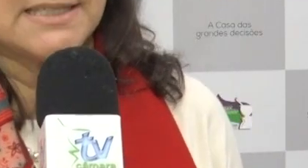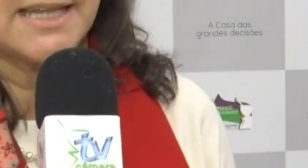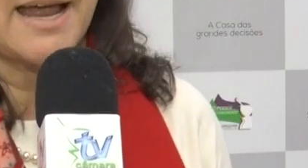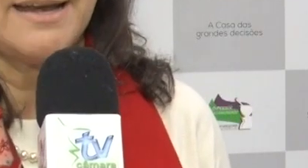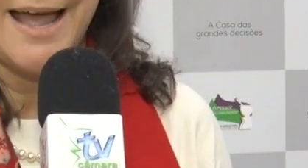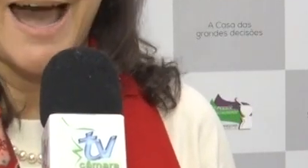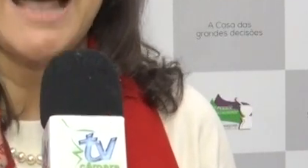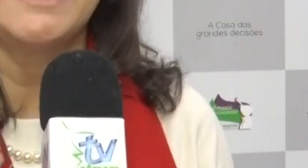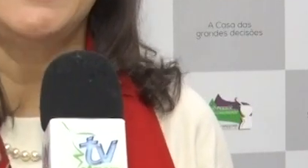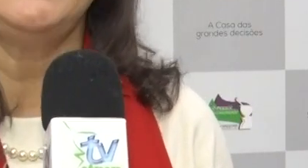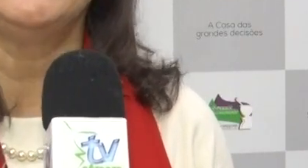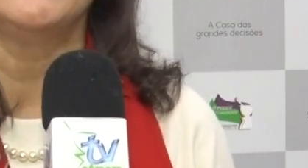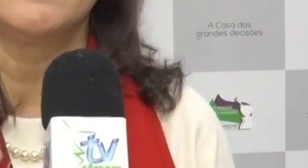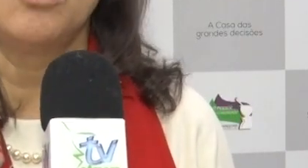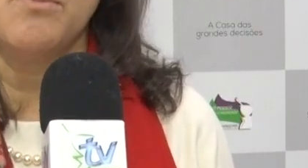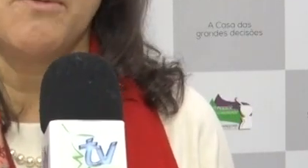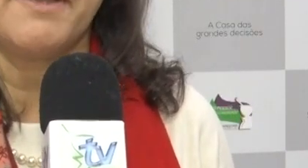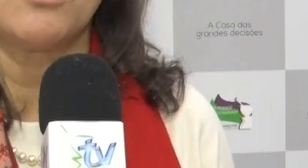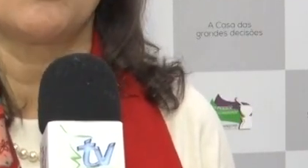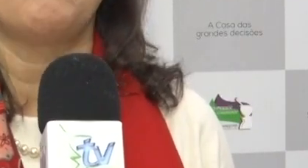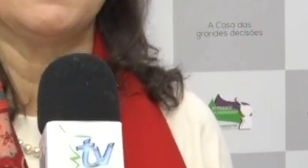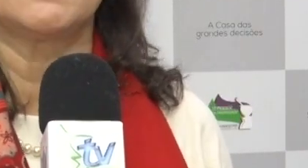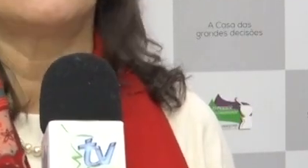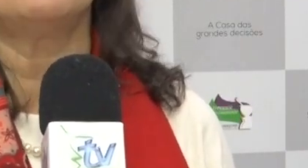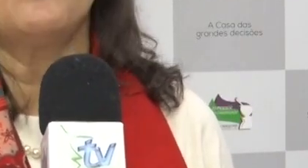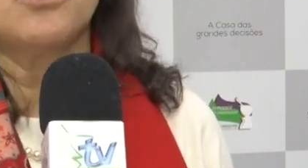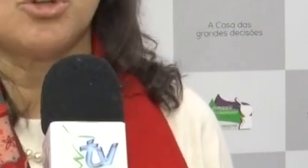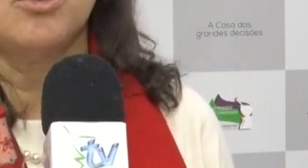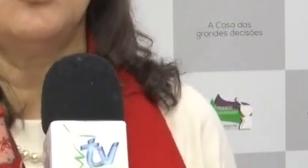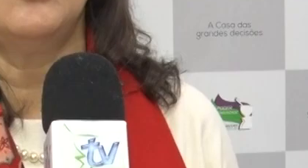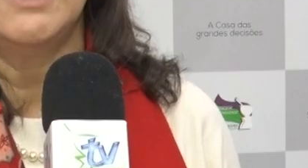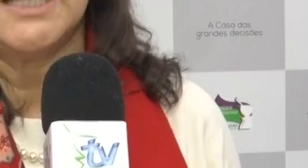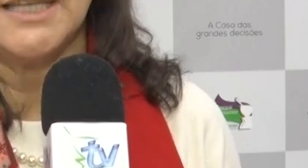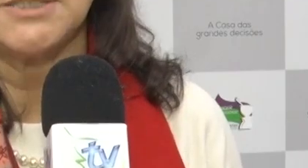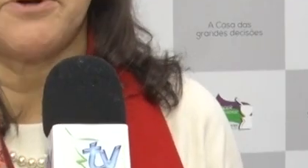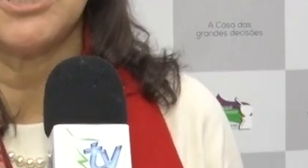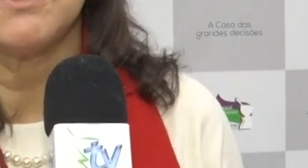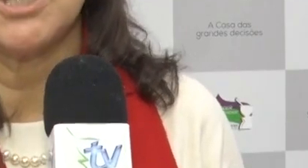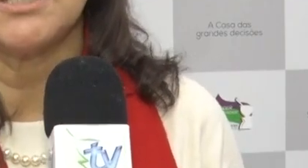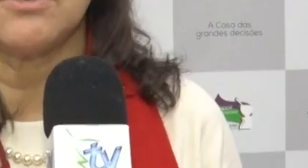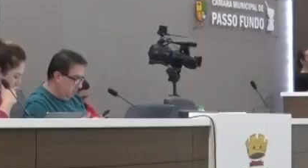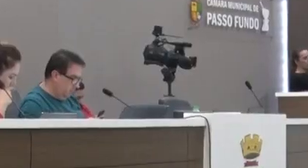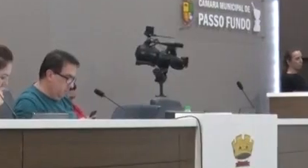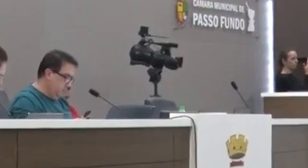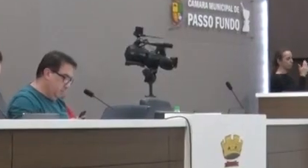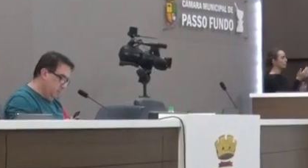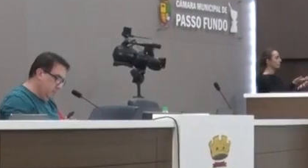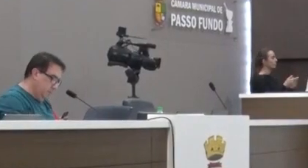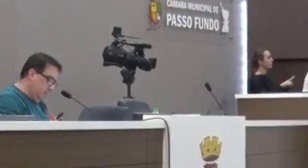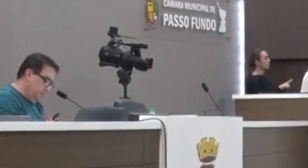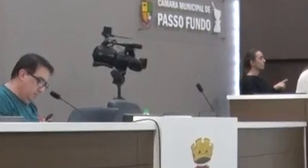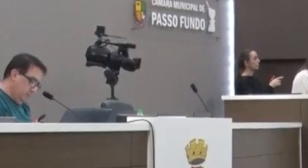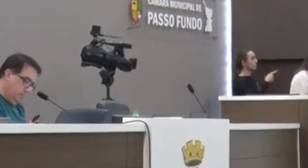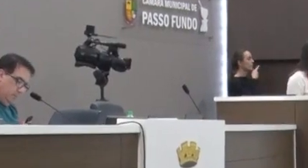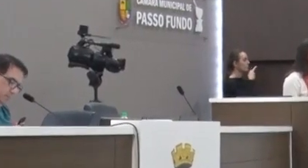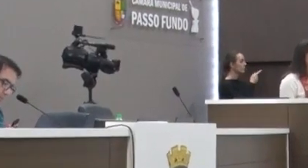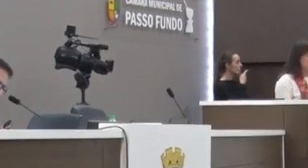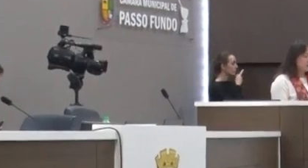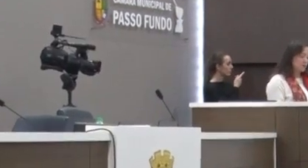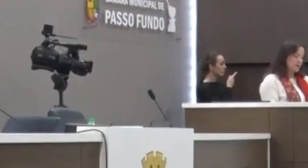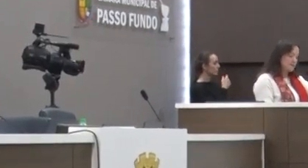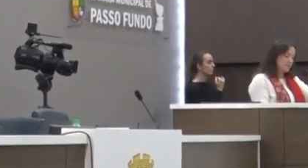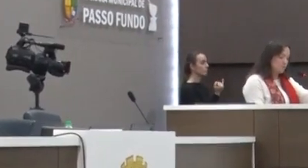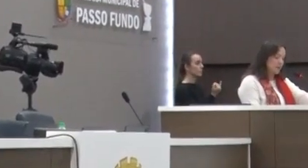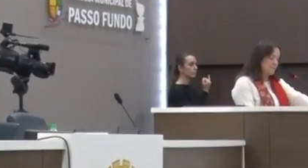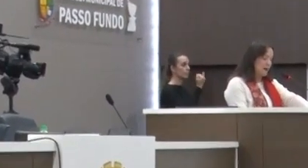de pensar além do momento, pensar no futuro e nas próximas gerações. A oradora ainda salientou